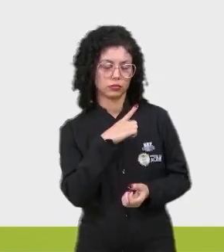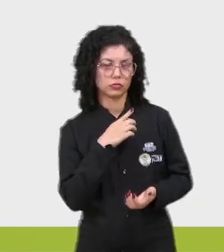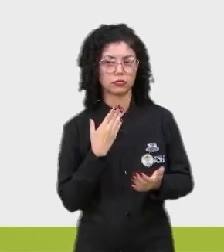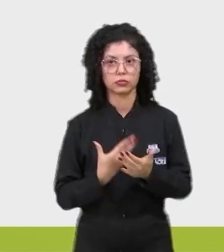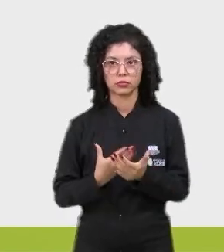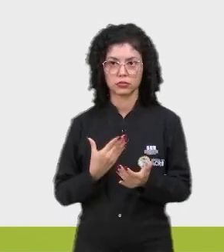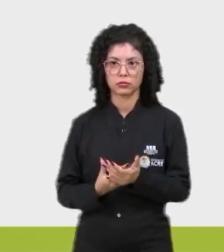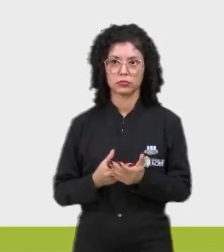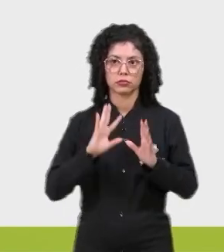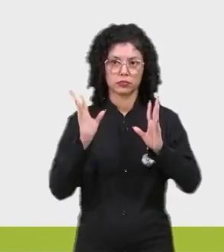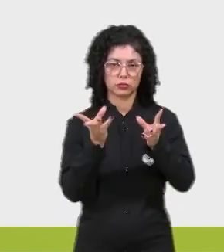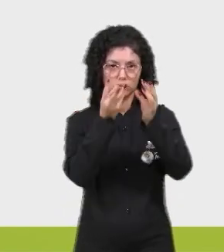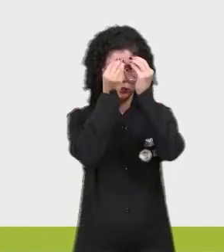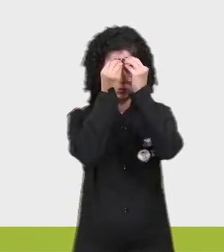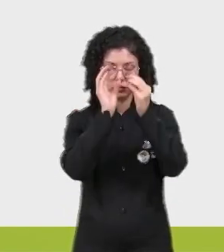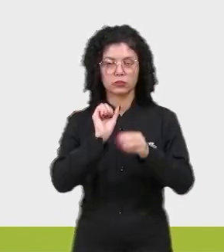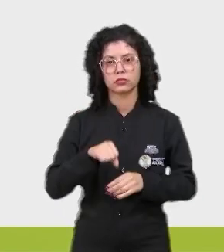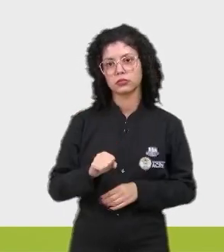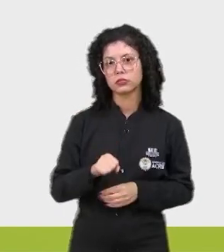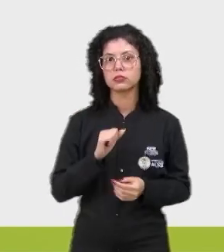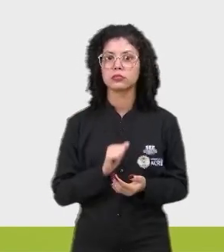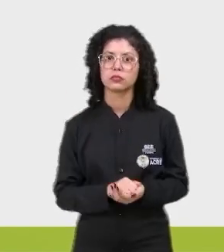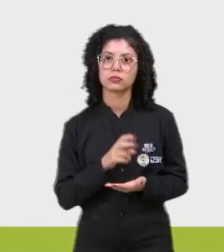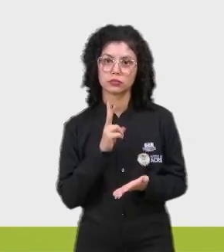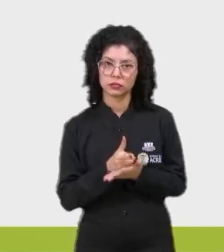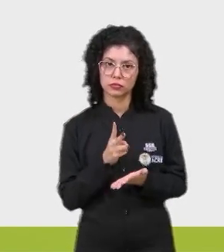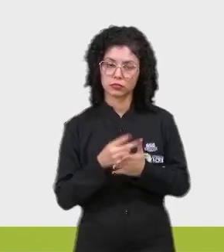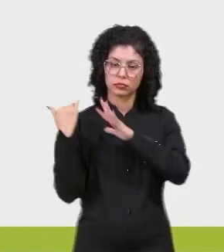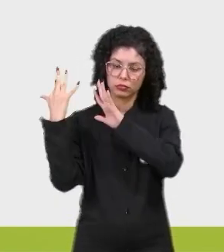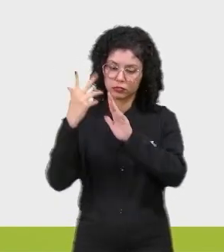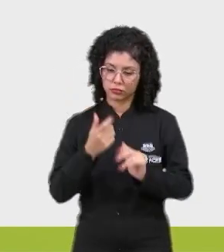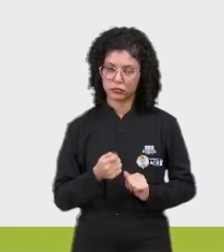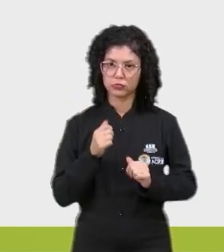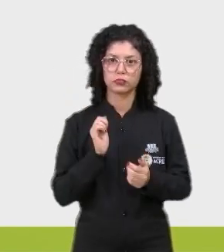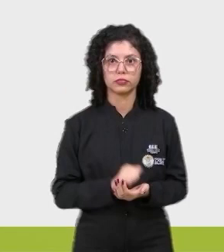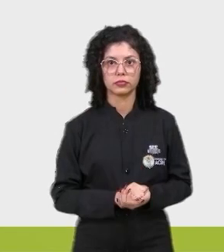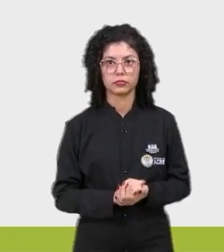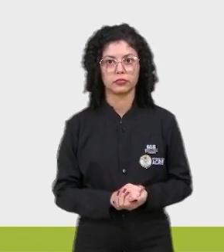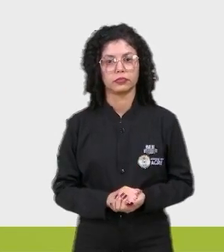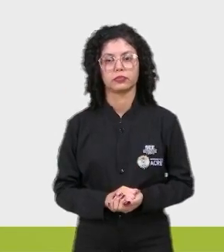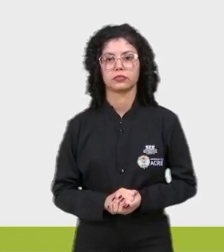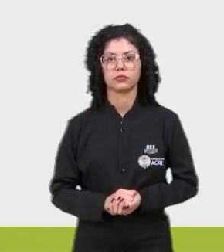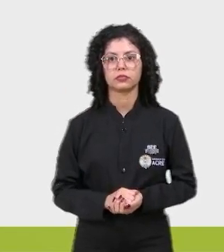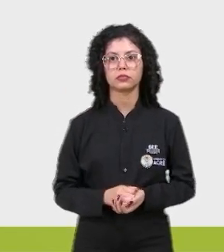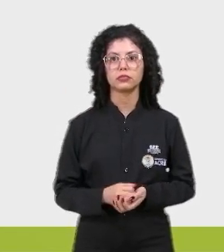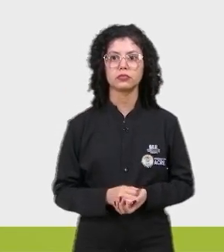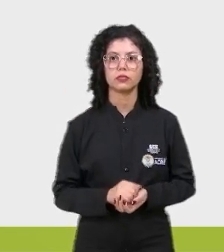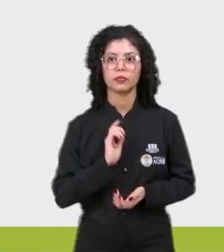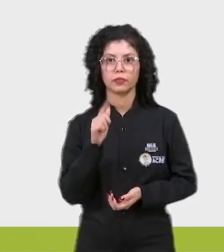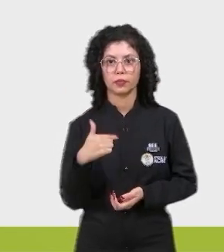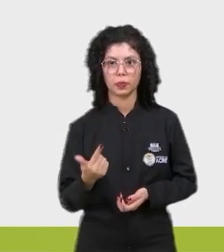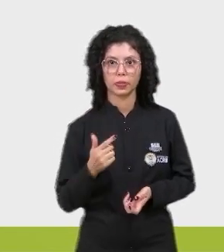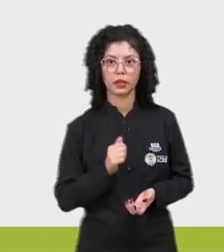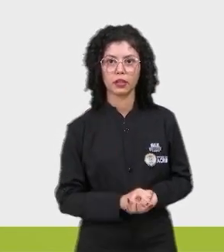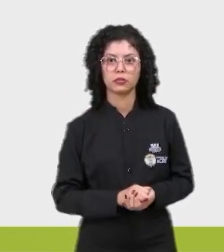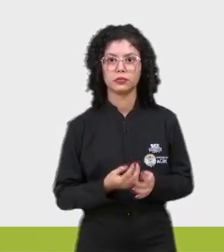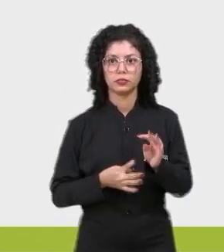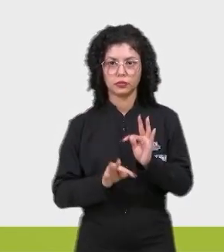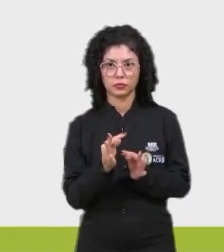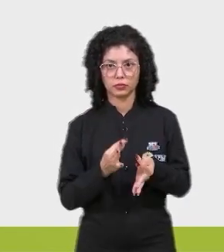ficar gravada mesmo. Se for preciso, revise. Vamos lá. Próximo,